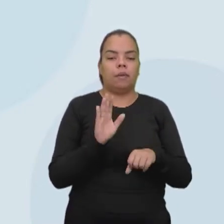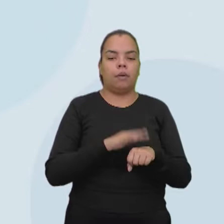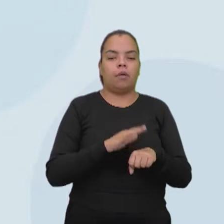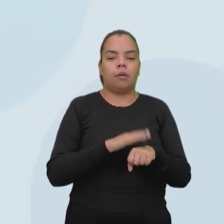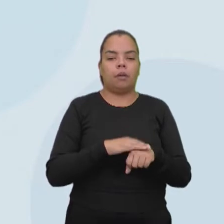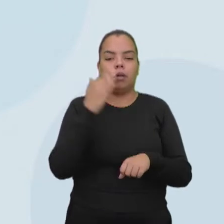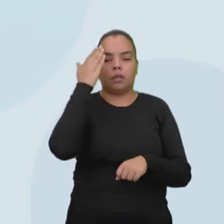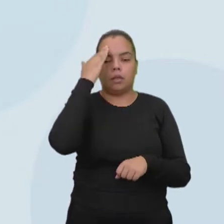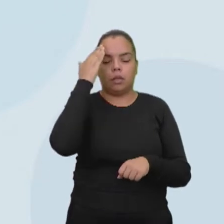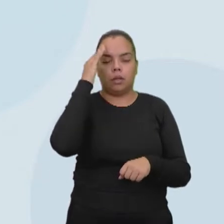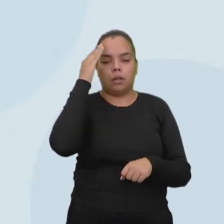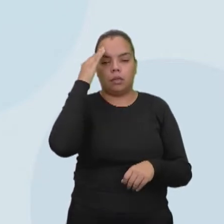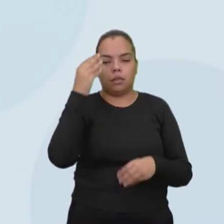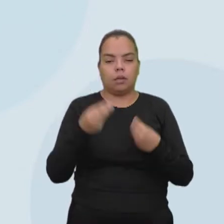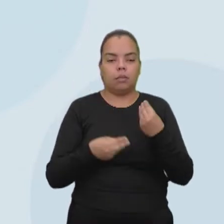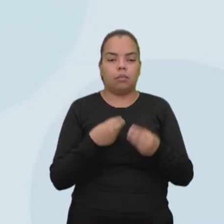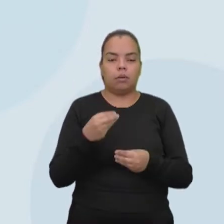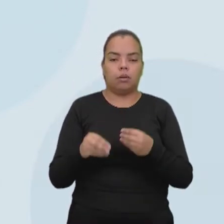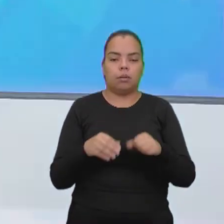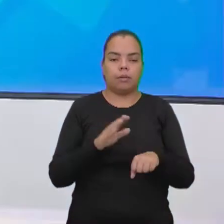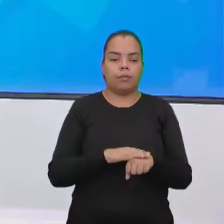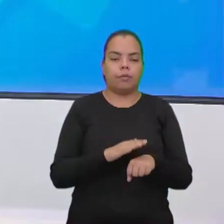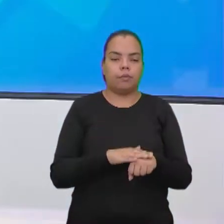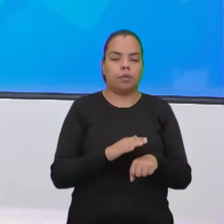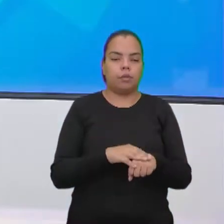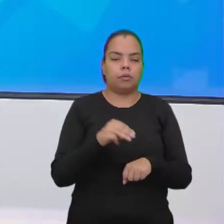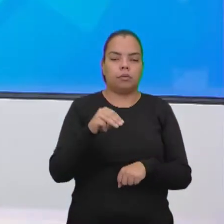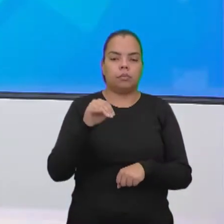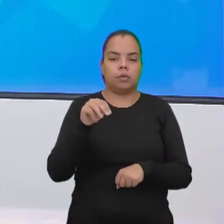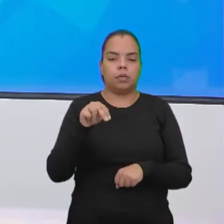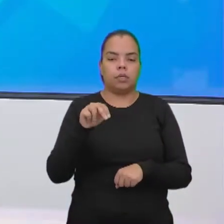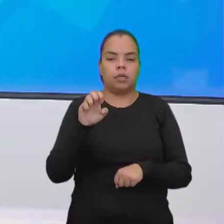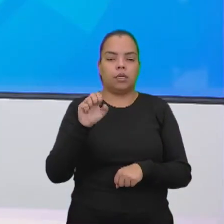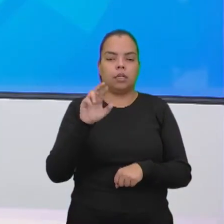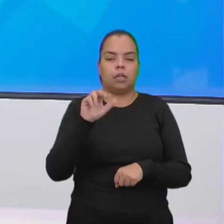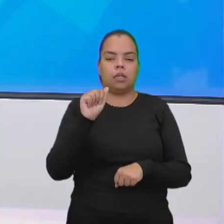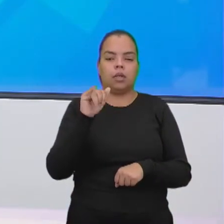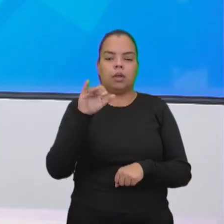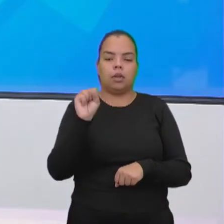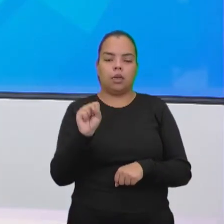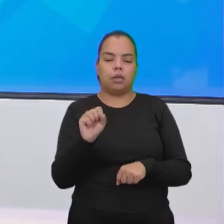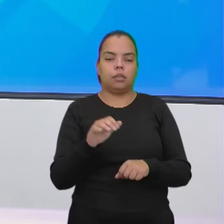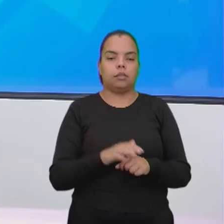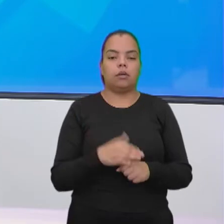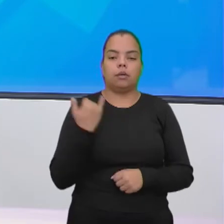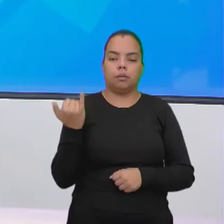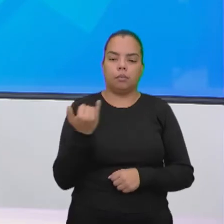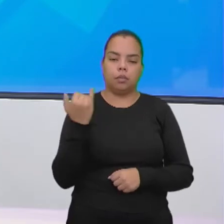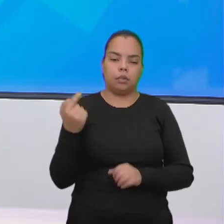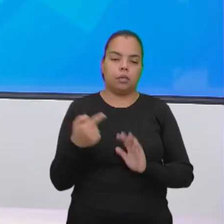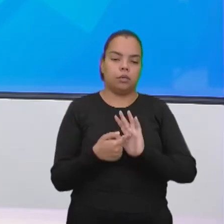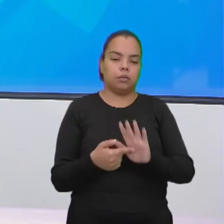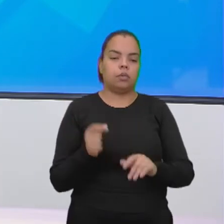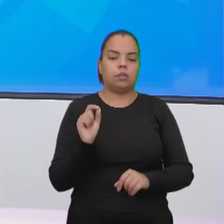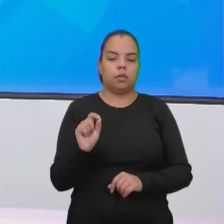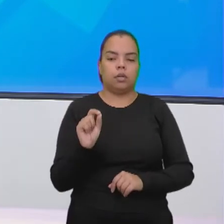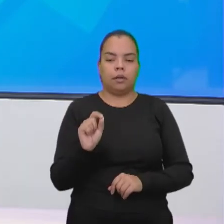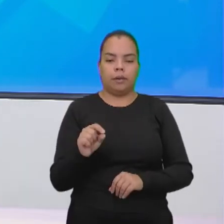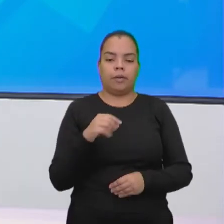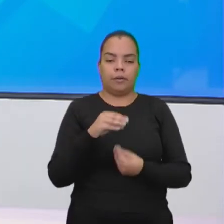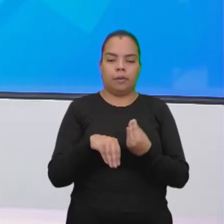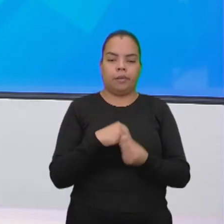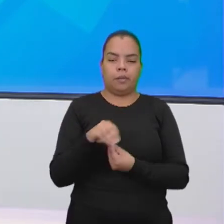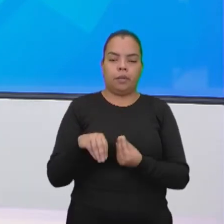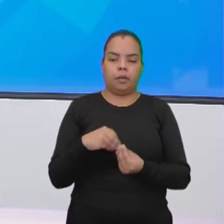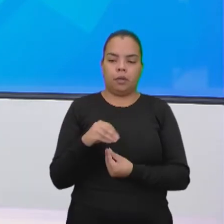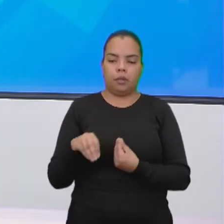e minérios no solo. Tá certo, galera? Então é importante aí retratar para vocês nessa formação